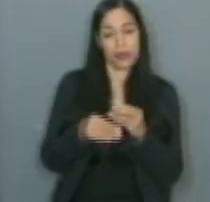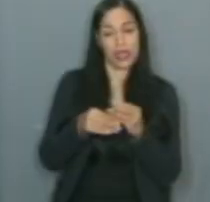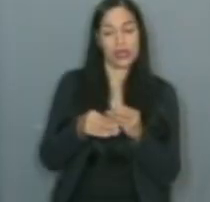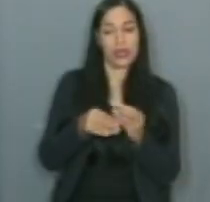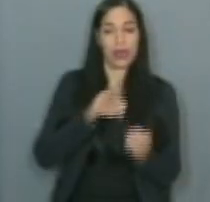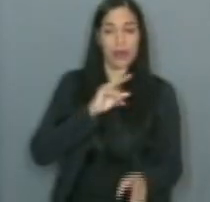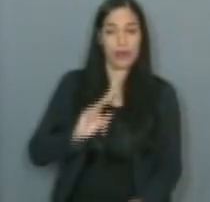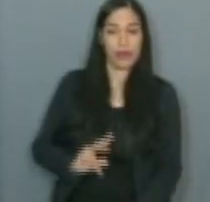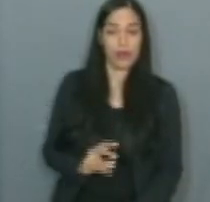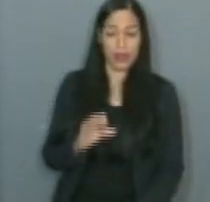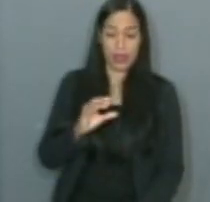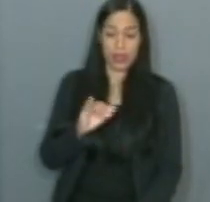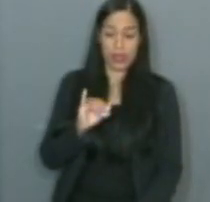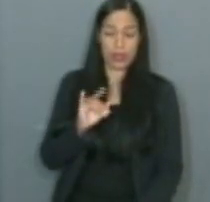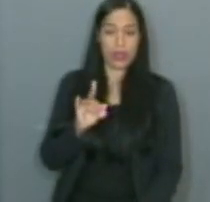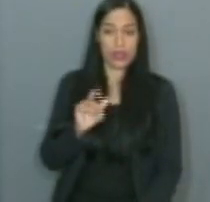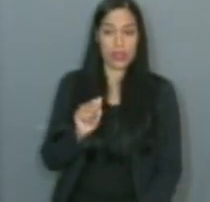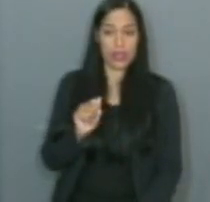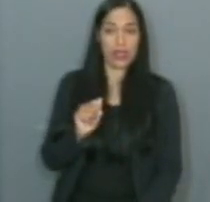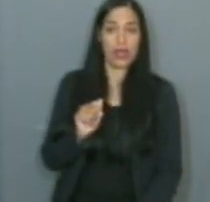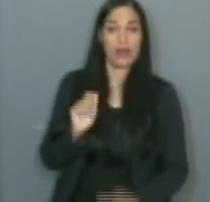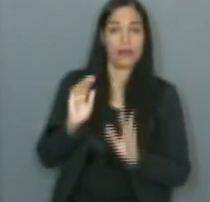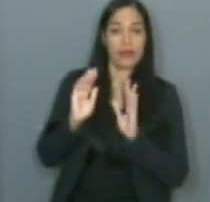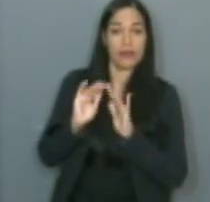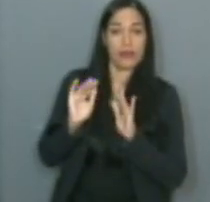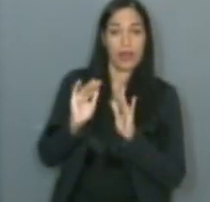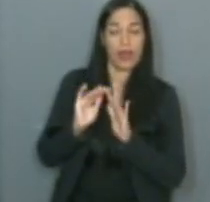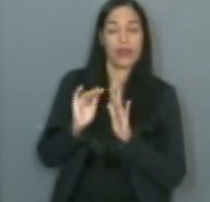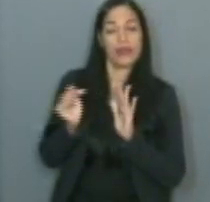da vereadora Cida, que pede um